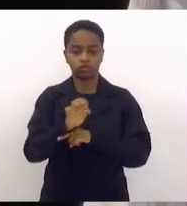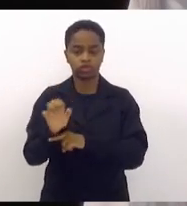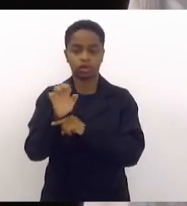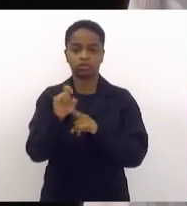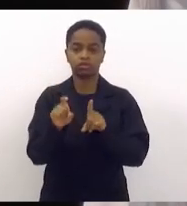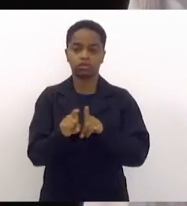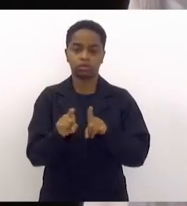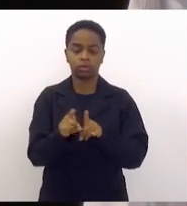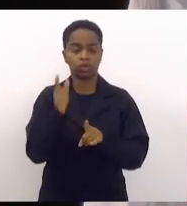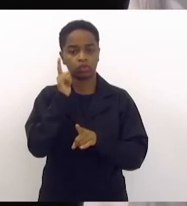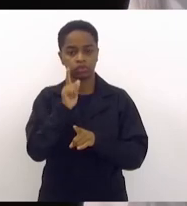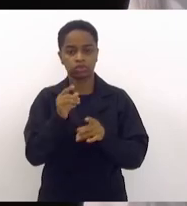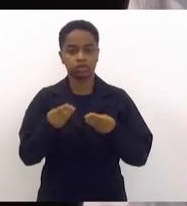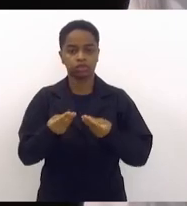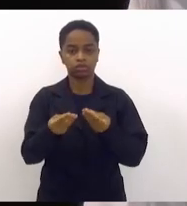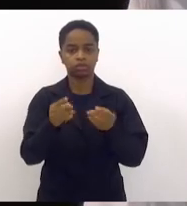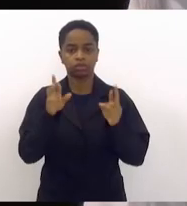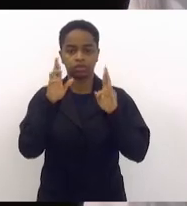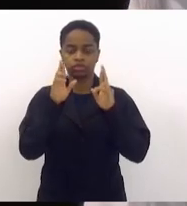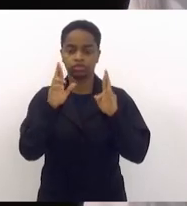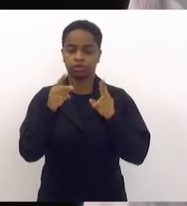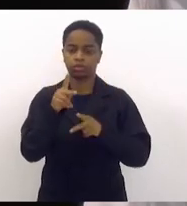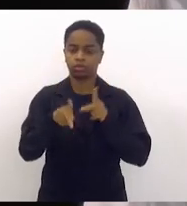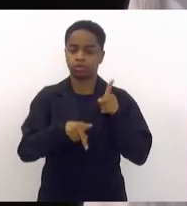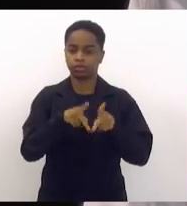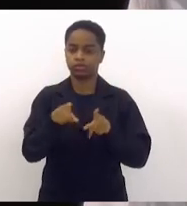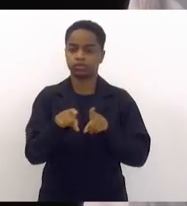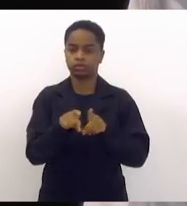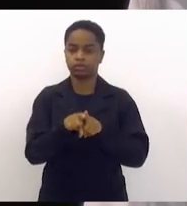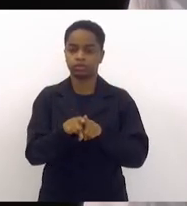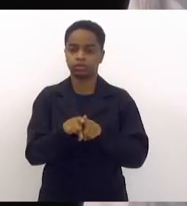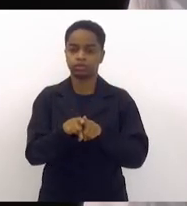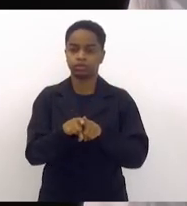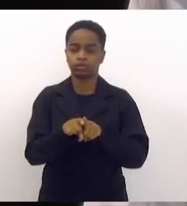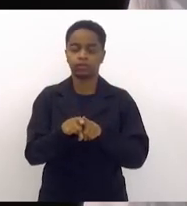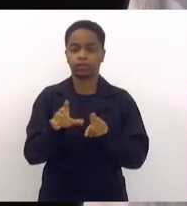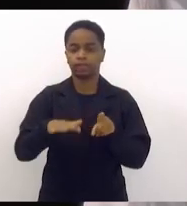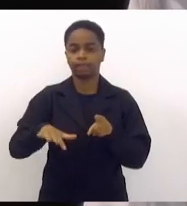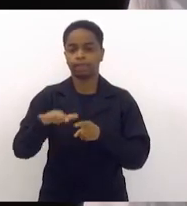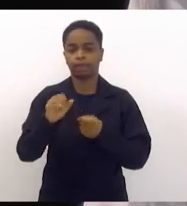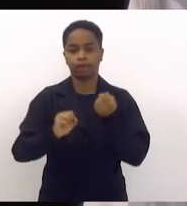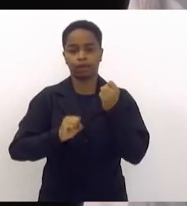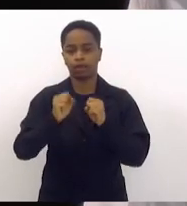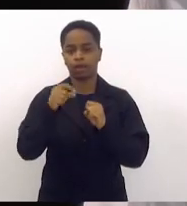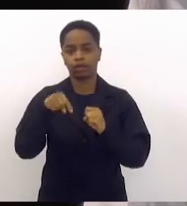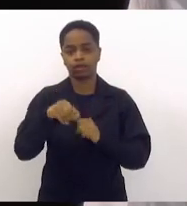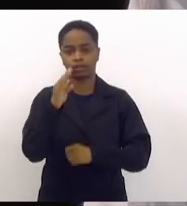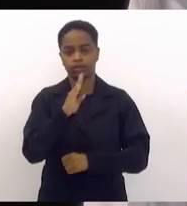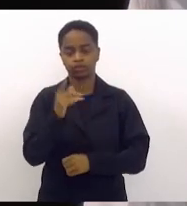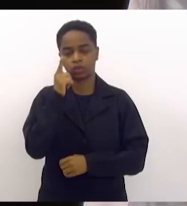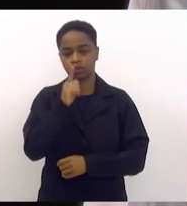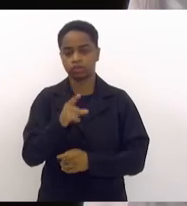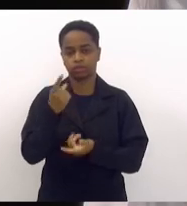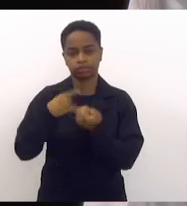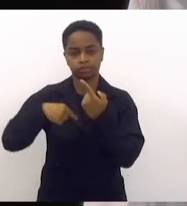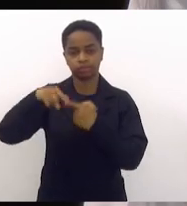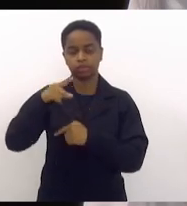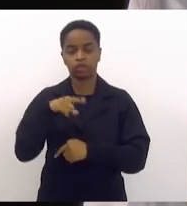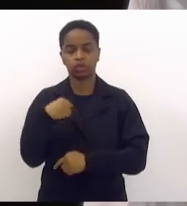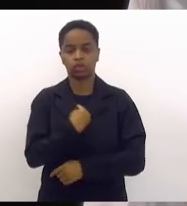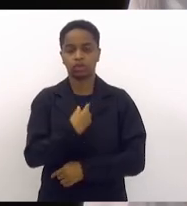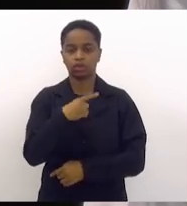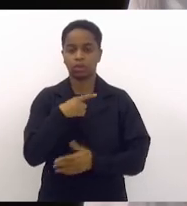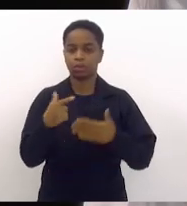da da da Esperança do povo faz a recuperação de toda a indústria brasileira então nós temos um papel importante